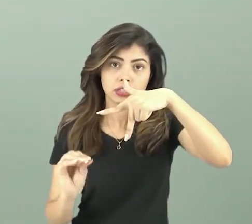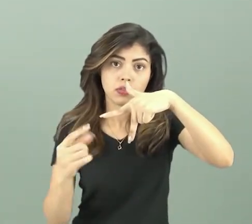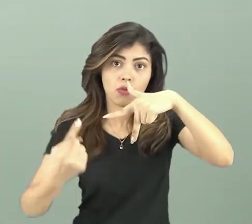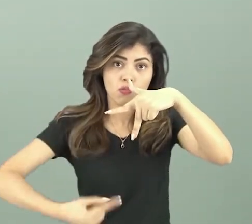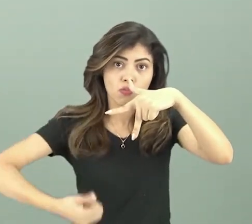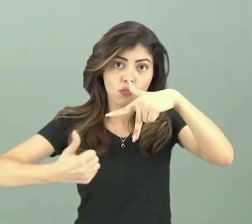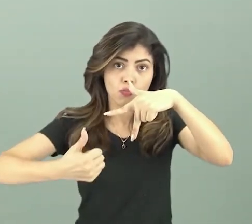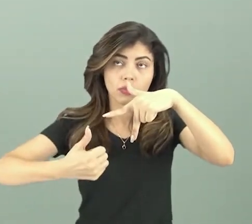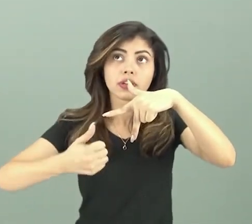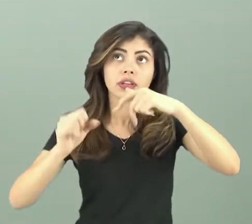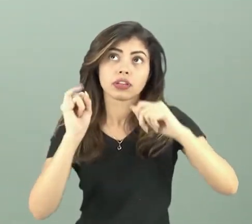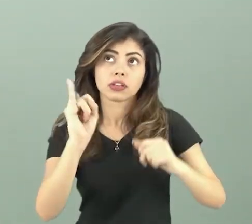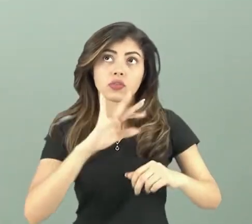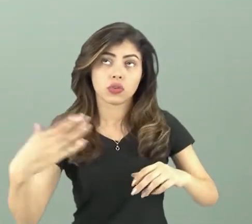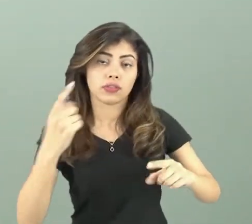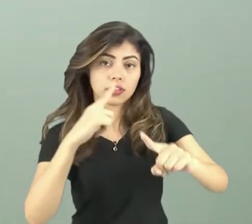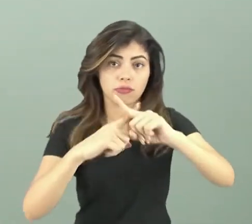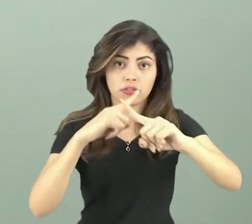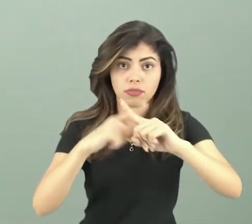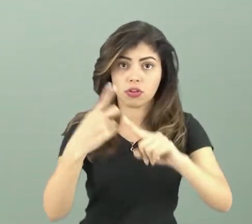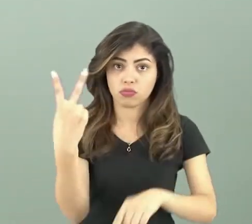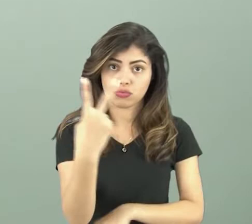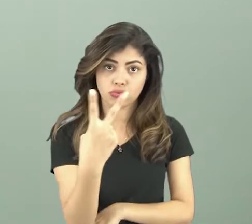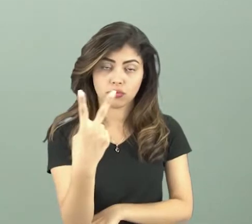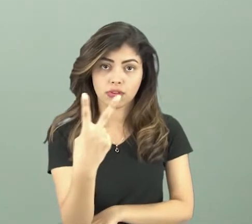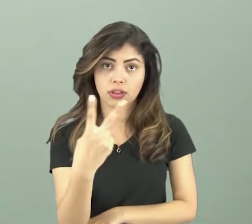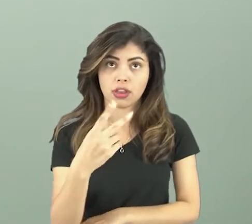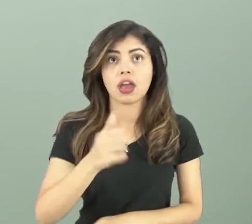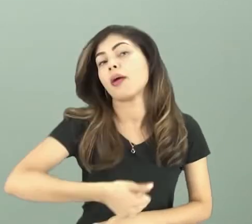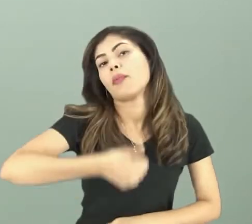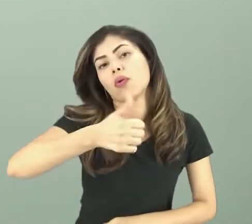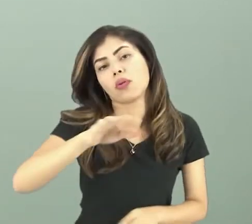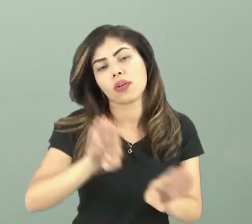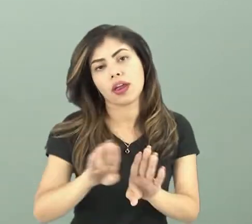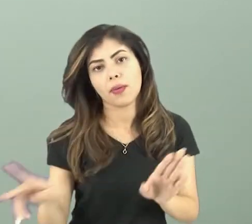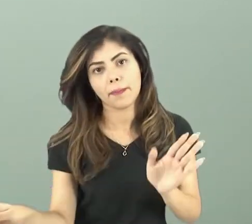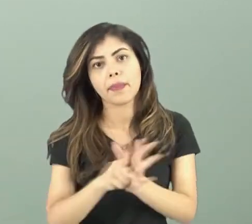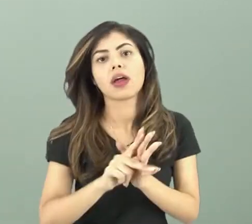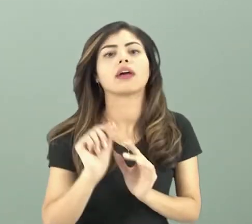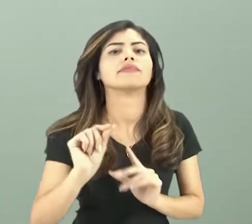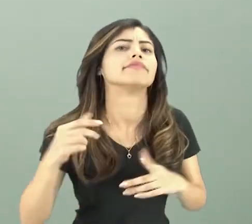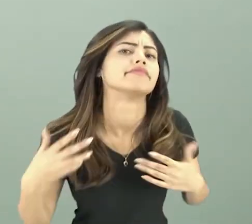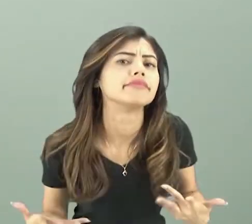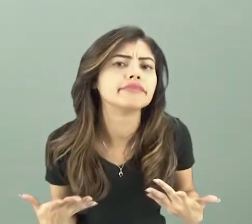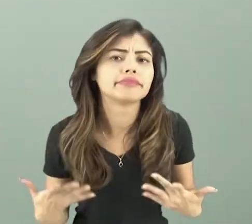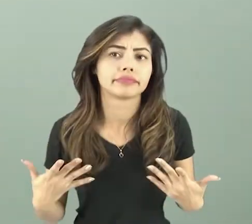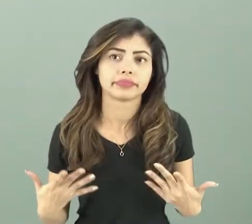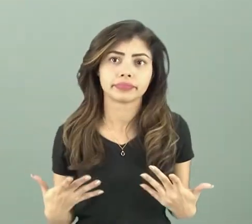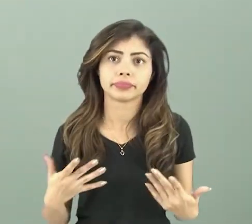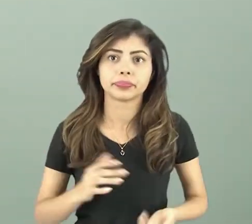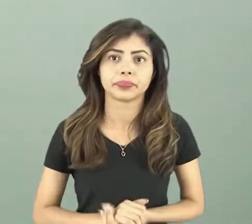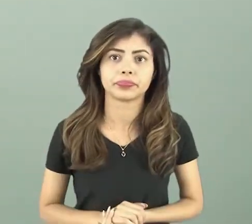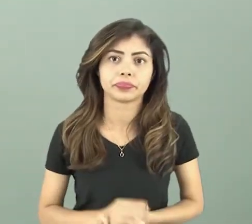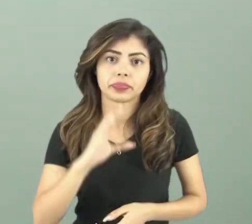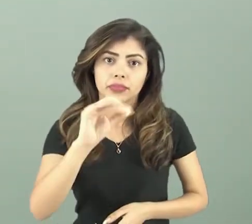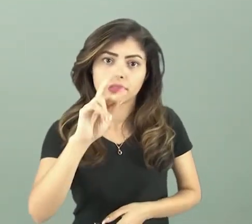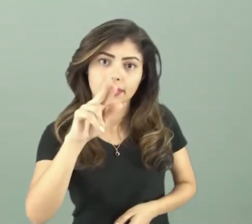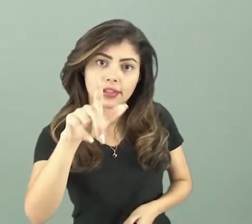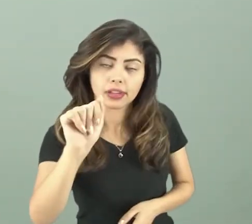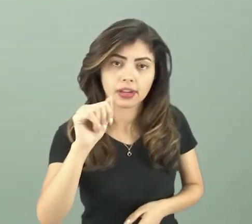aí, quando você multiplica as grandezas na equação por 1, é quem elas mesmas. Quem são essas grandezas?